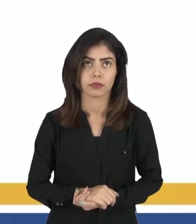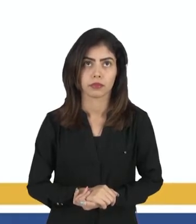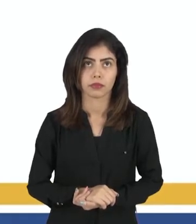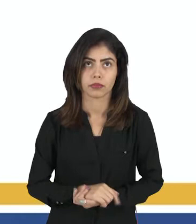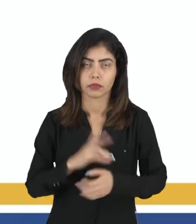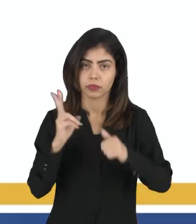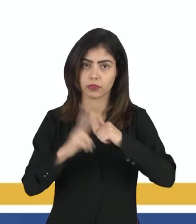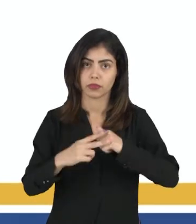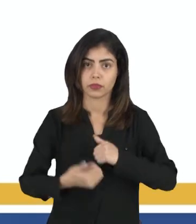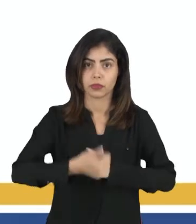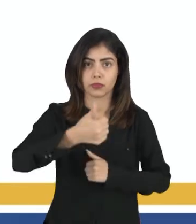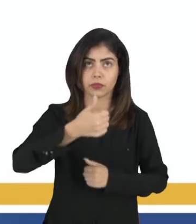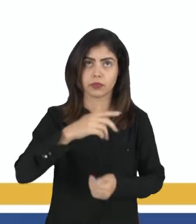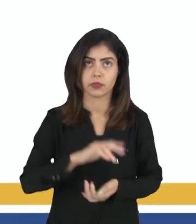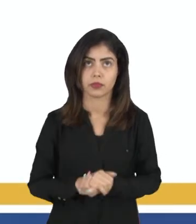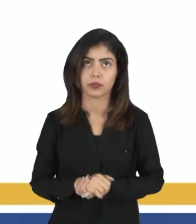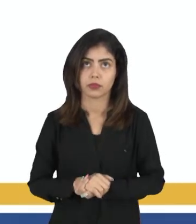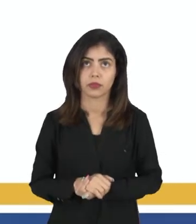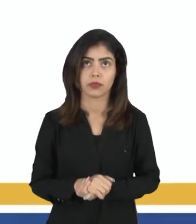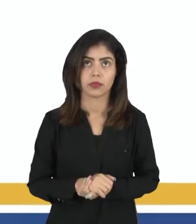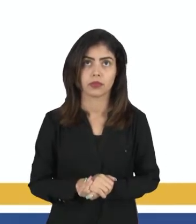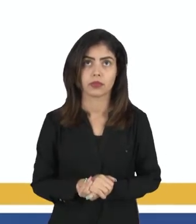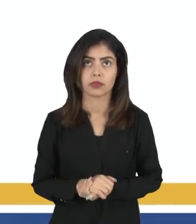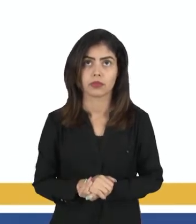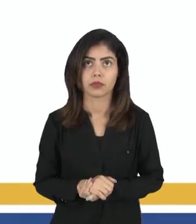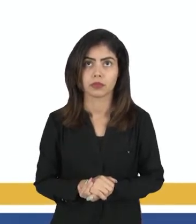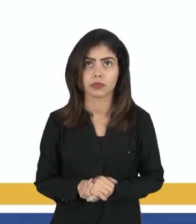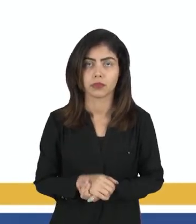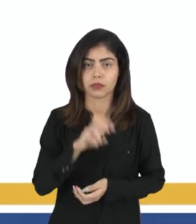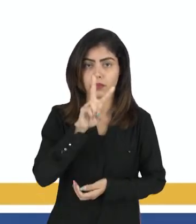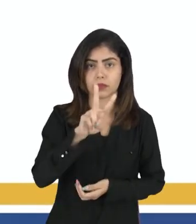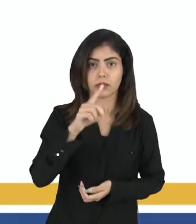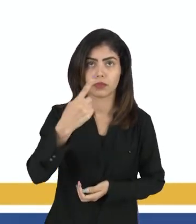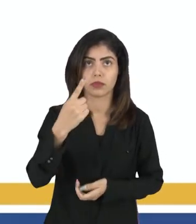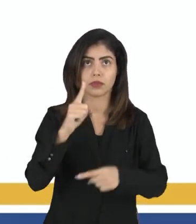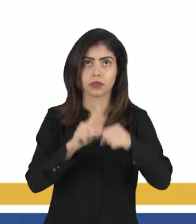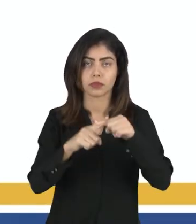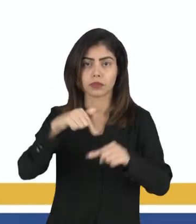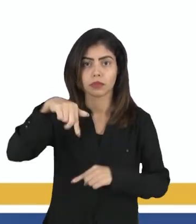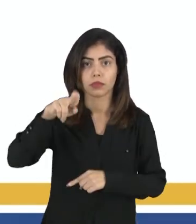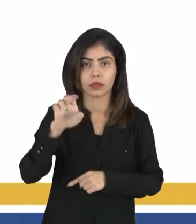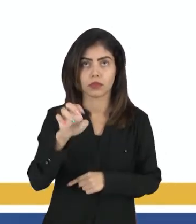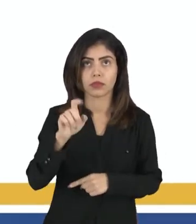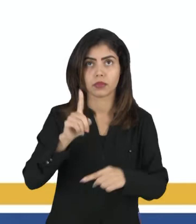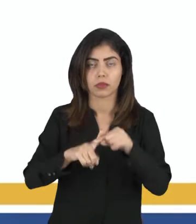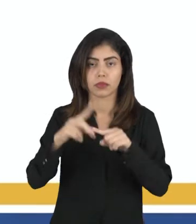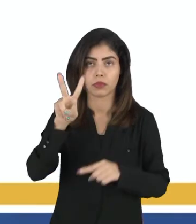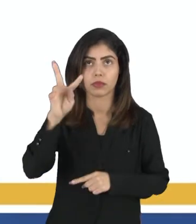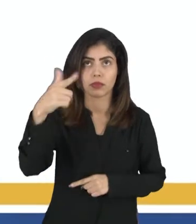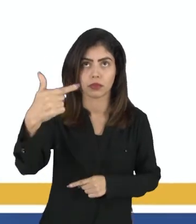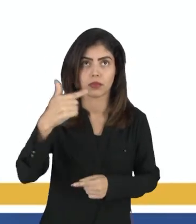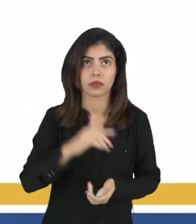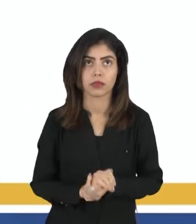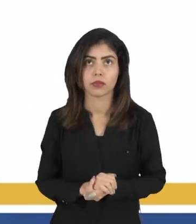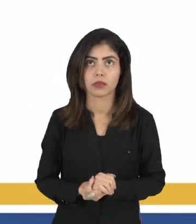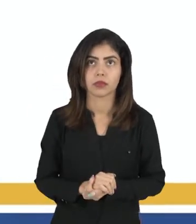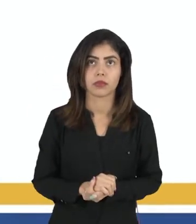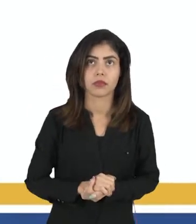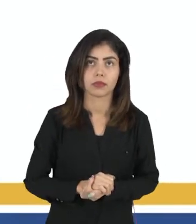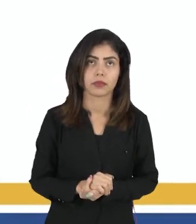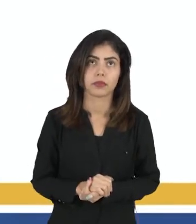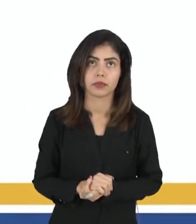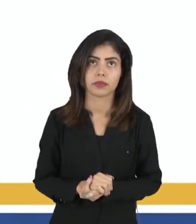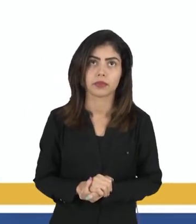Los verbos B1 del esquema B1 más que más B2 que